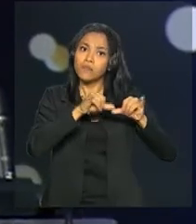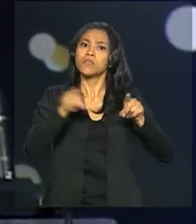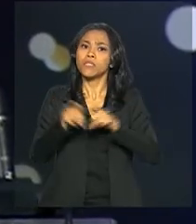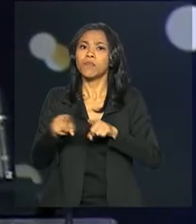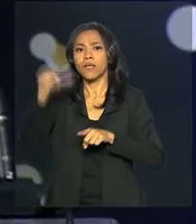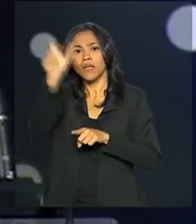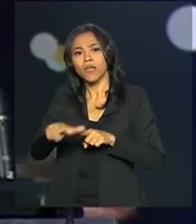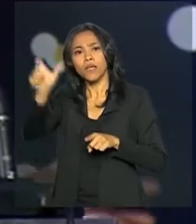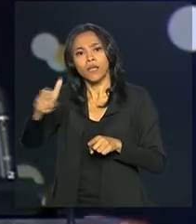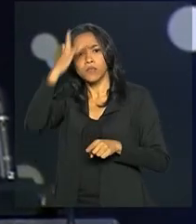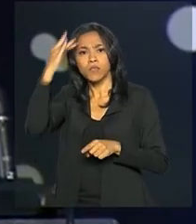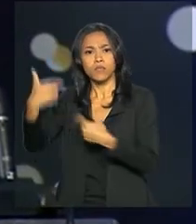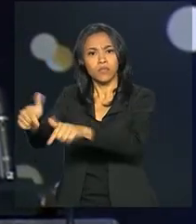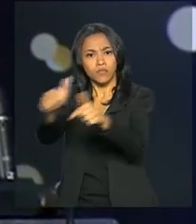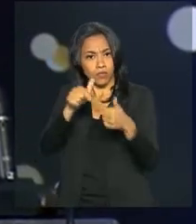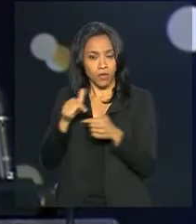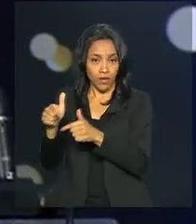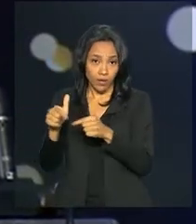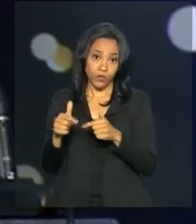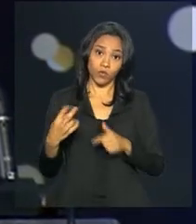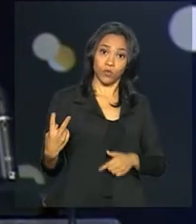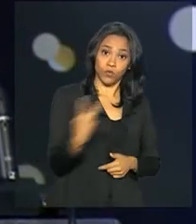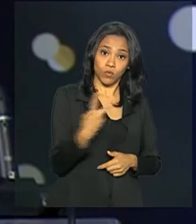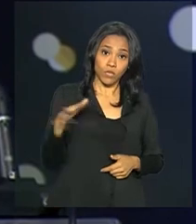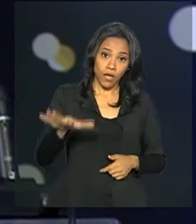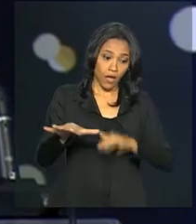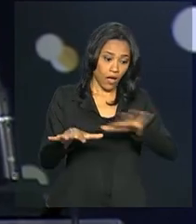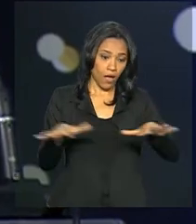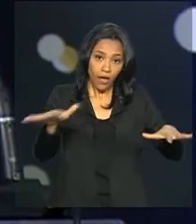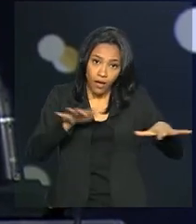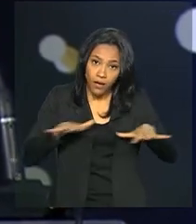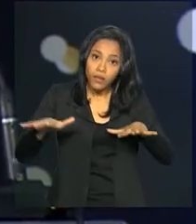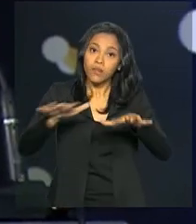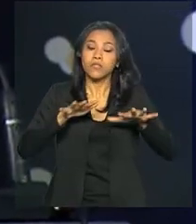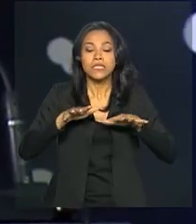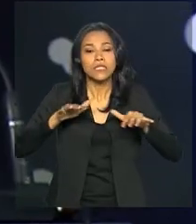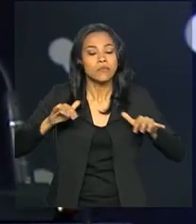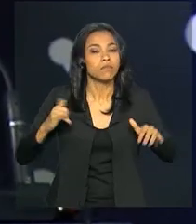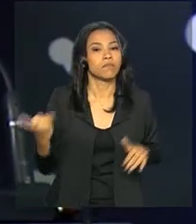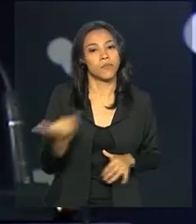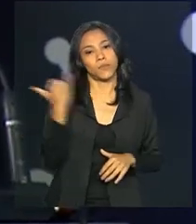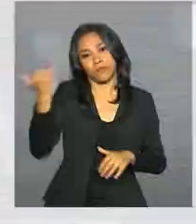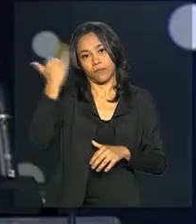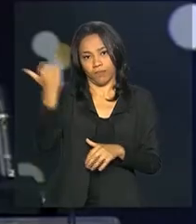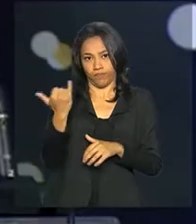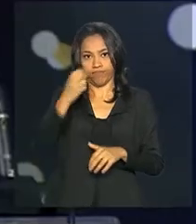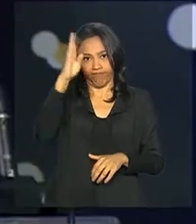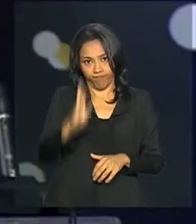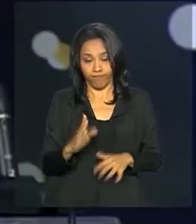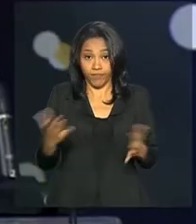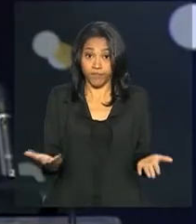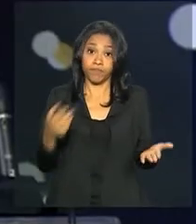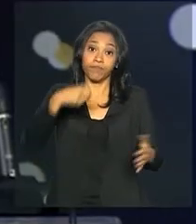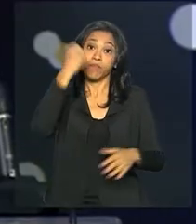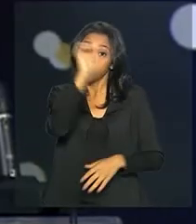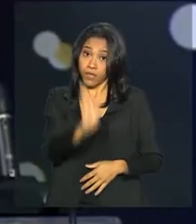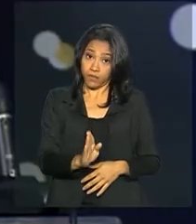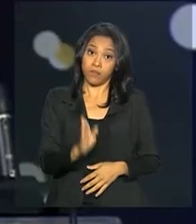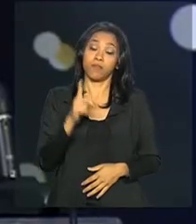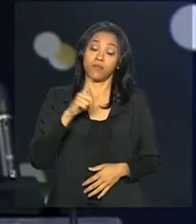empregados são dos setores de construção da vida da vida nacional o brasil está tomando